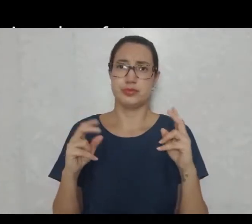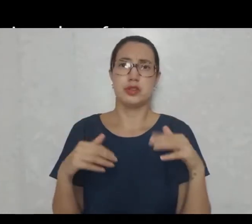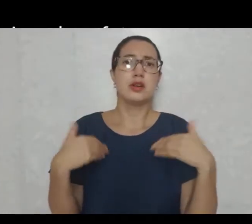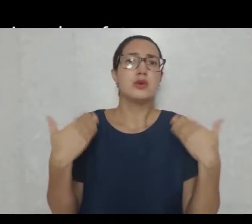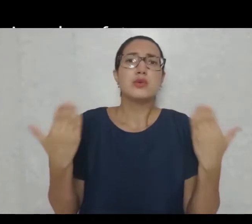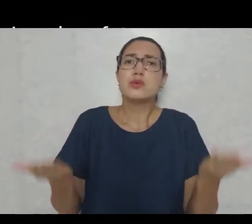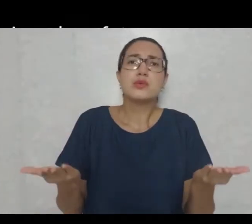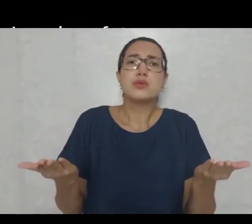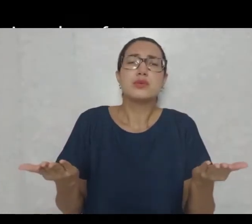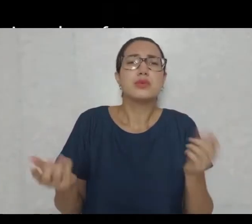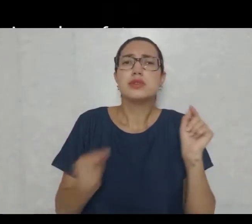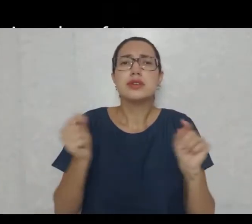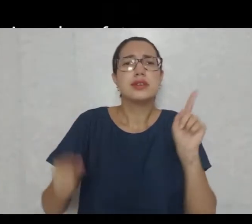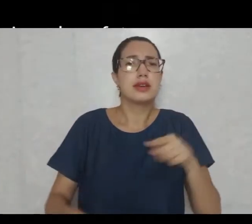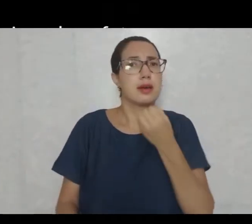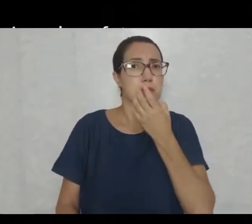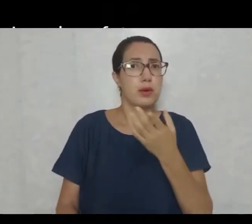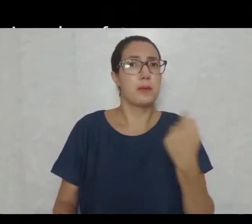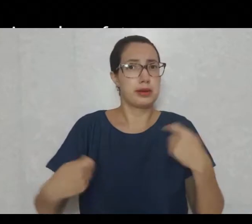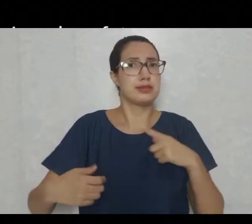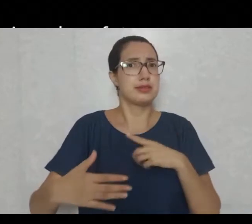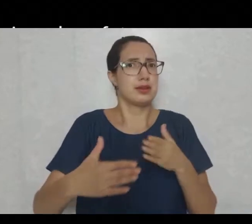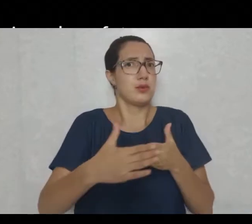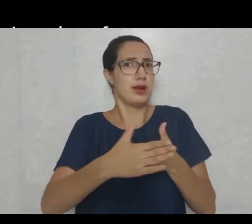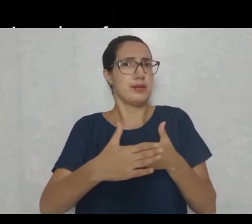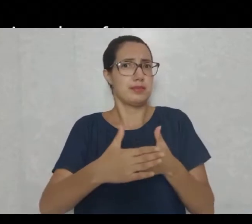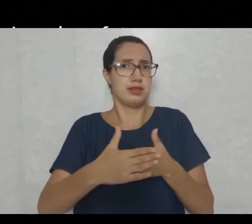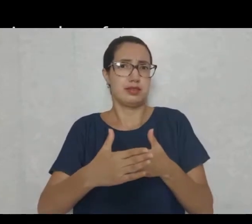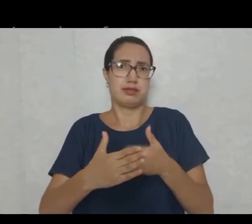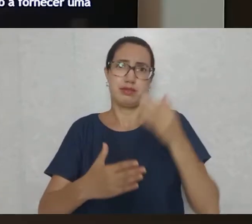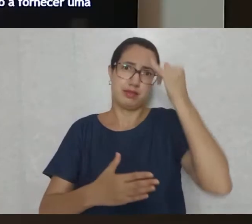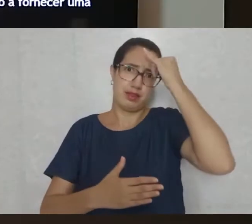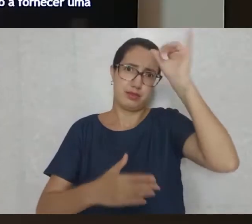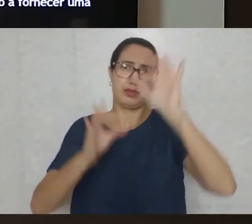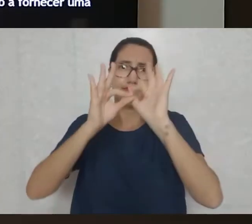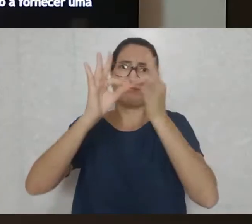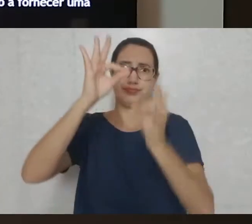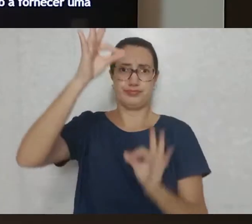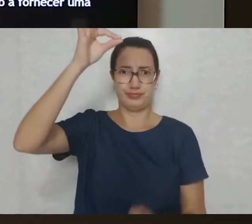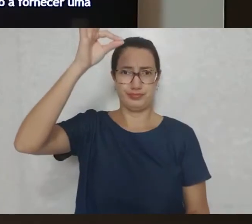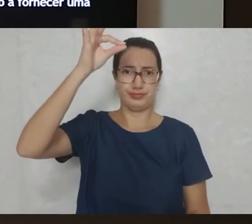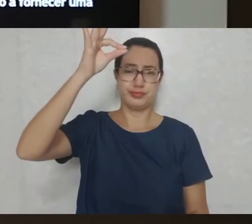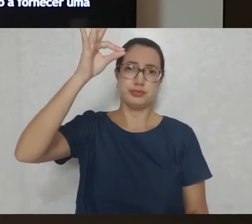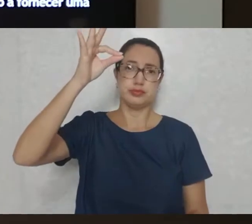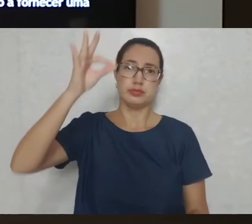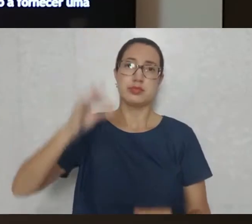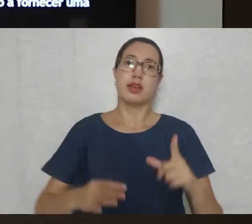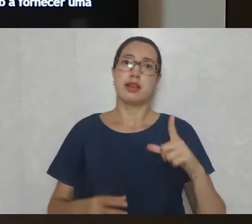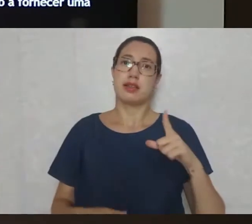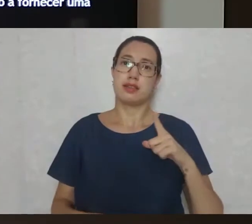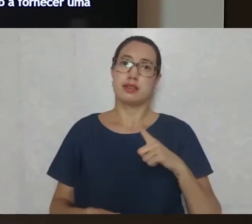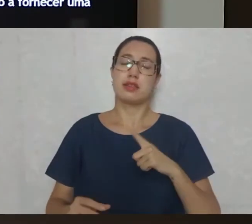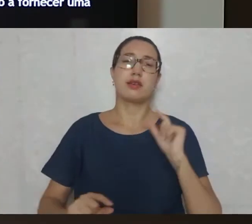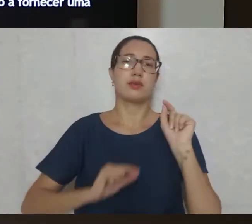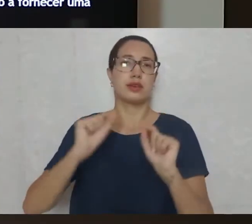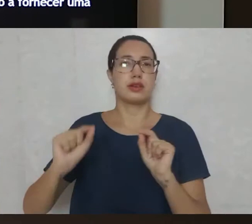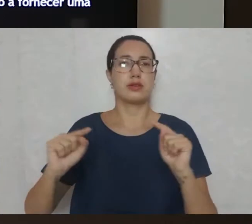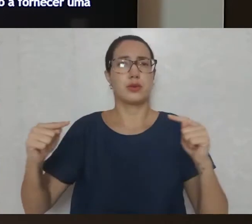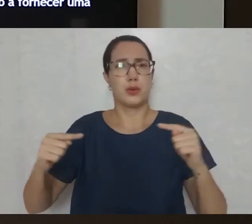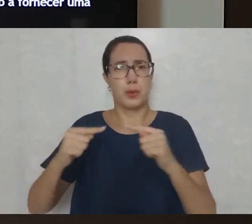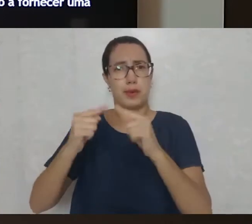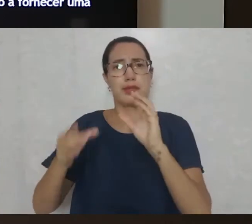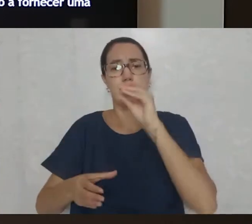estabelecer limites e restrições. A escolha do tema pode estar relacionada a fatores internos e externos. Então assim,